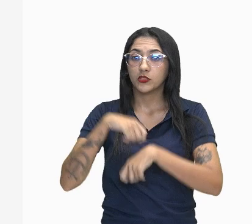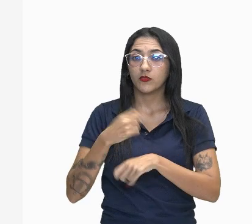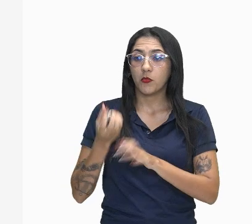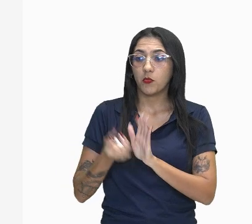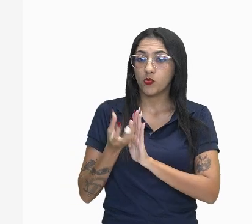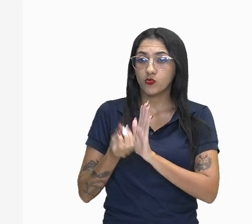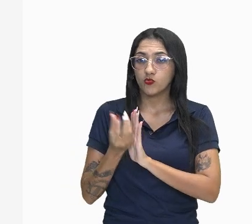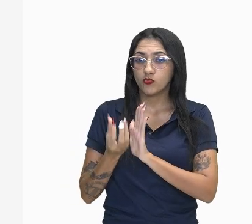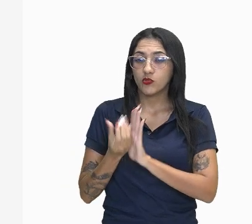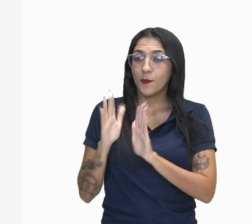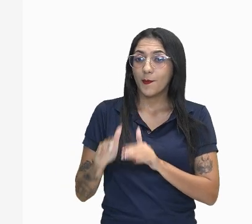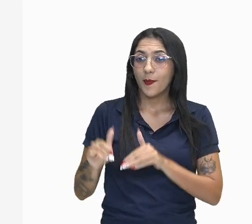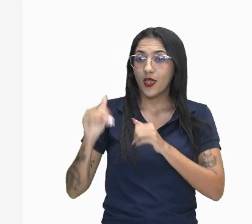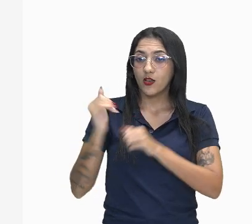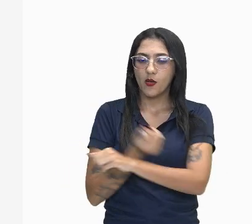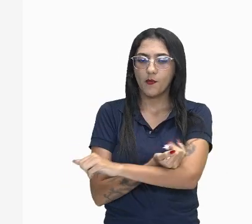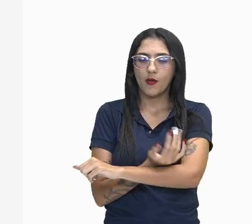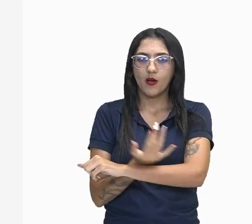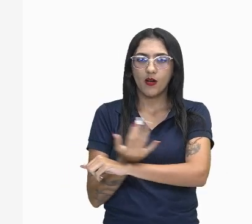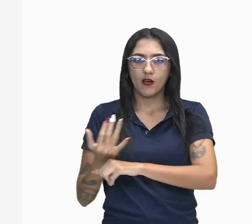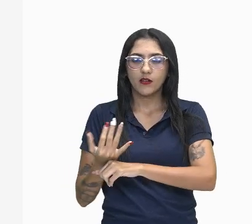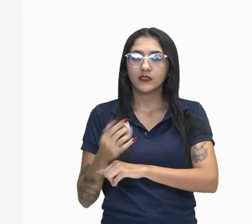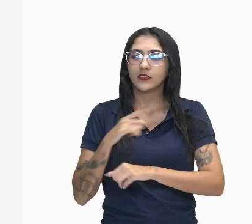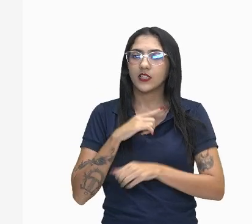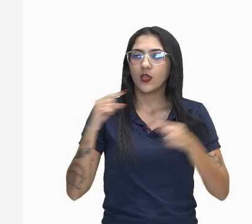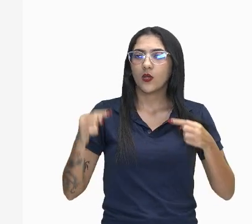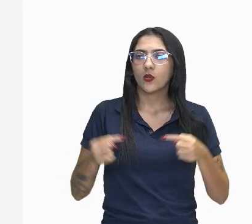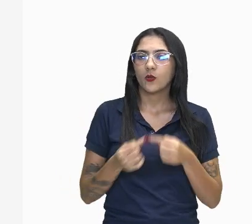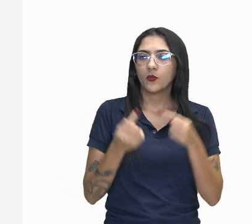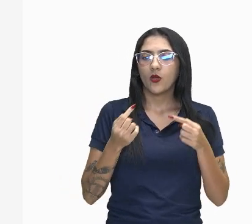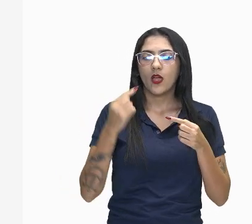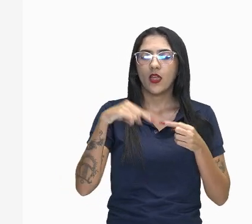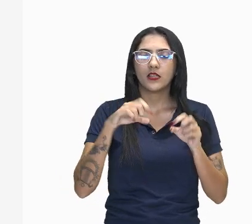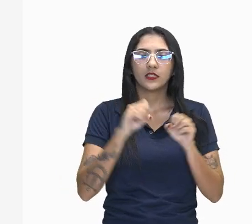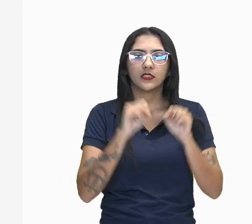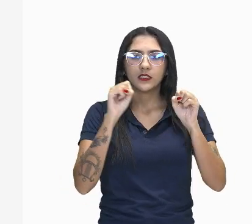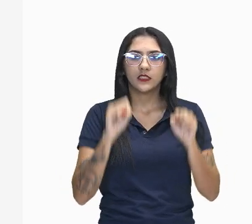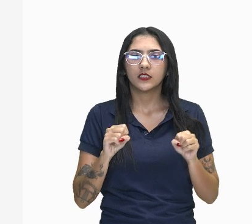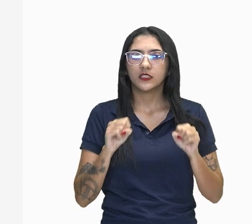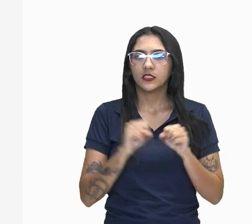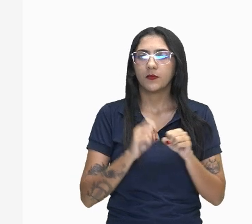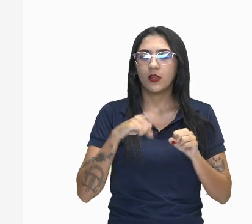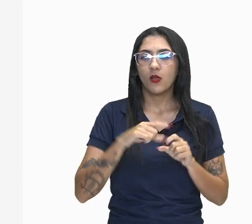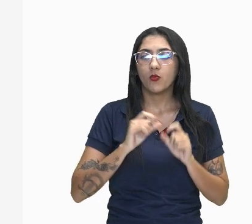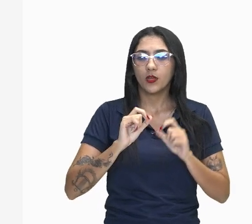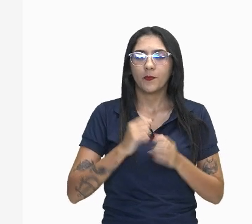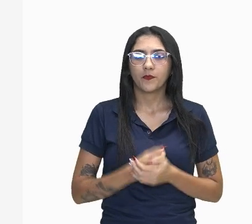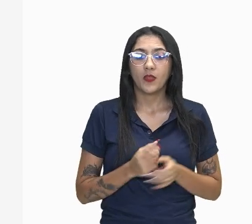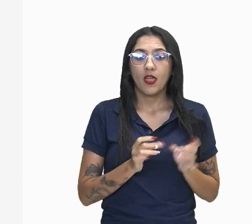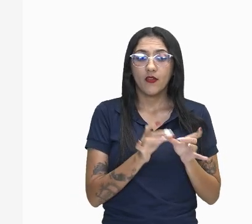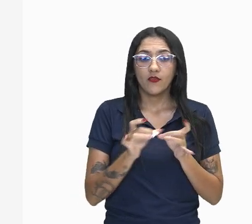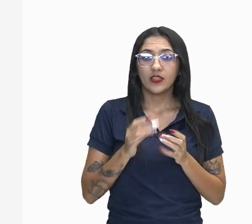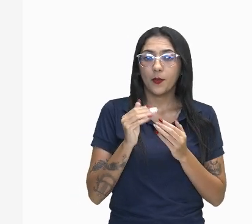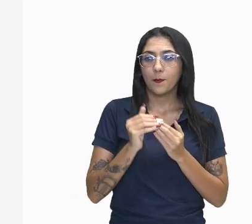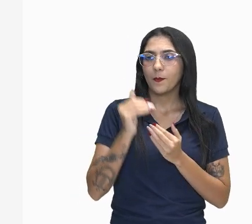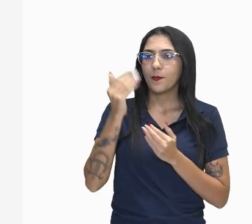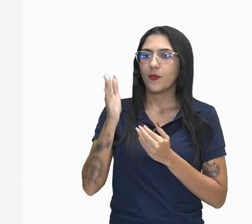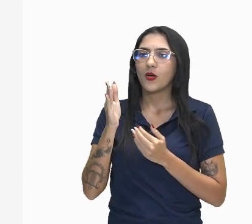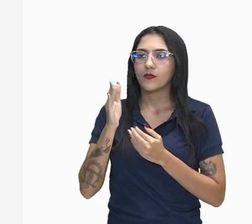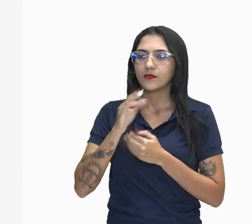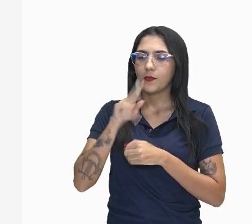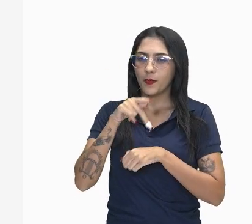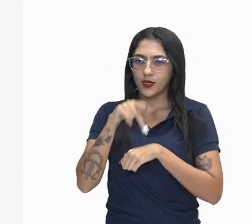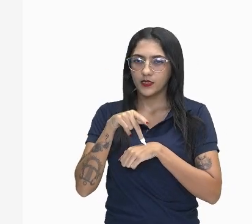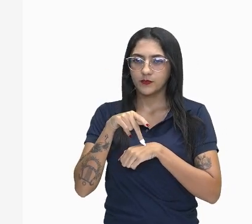intensiva, né, vai estar ligado a esse sistema agrícola que normalmente é para venda para outros países. Então,